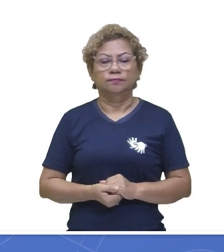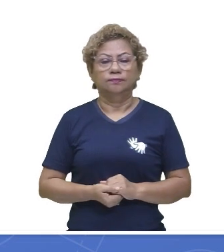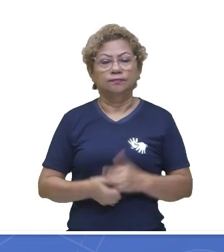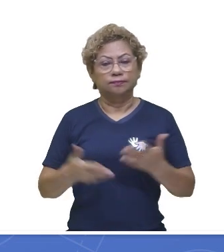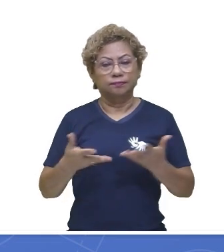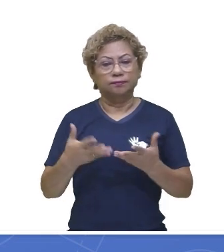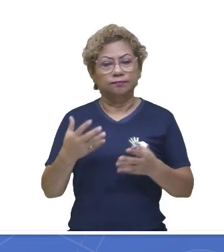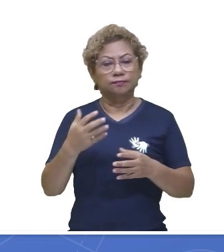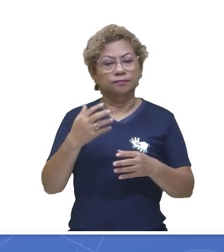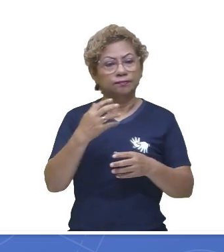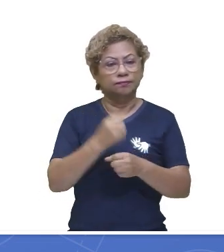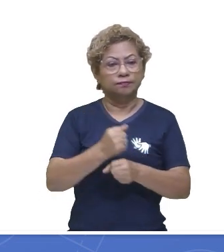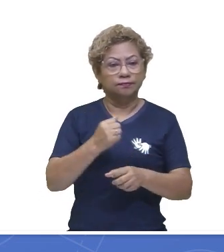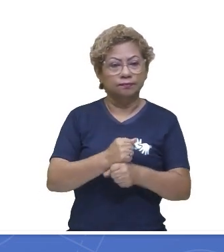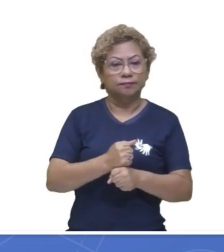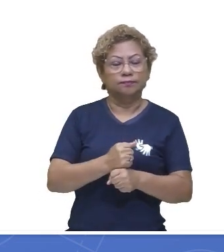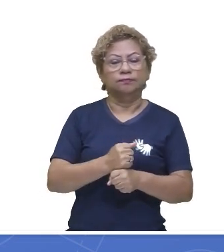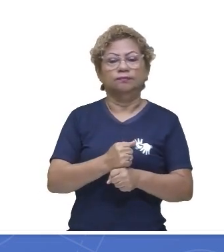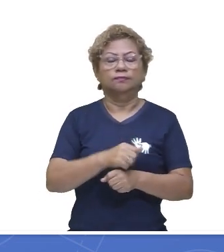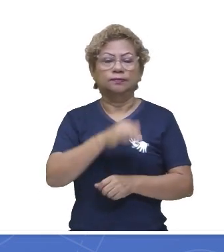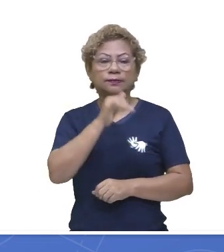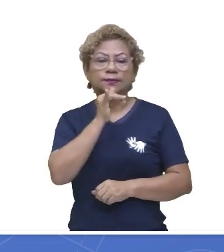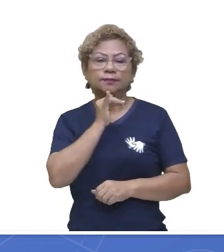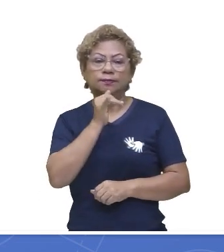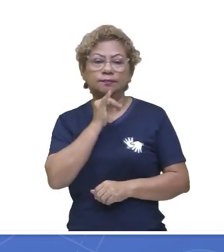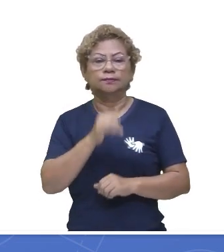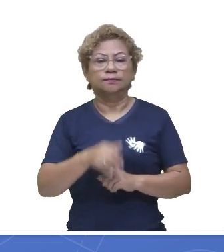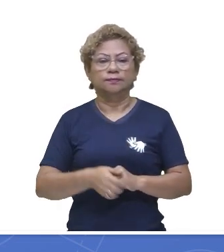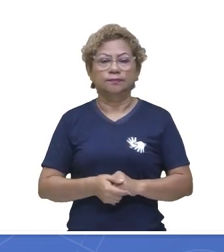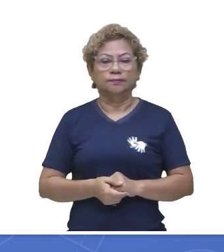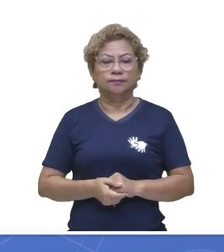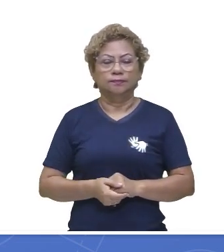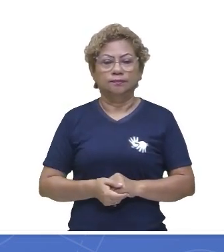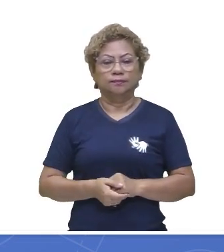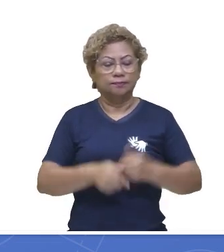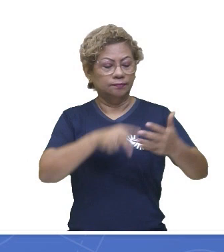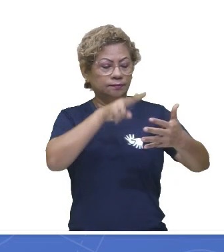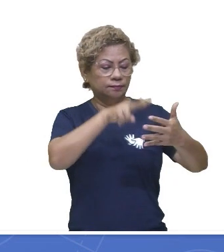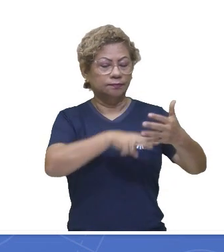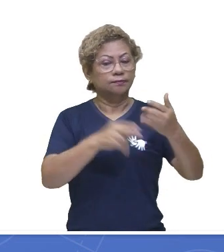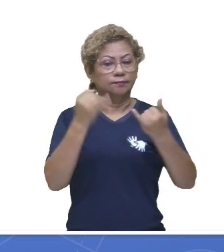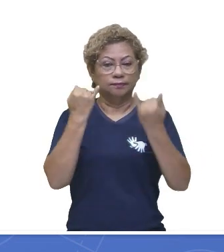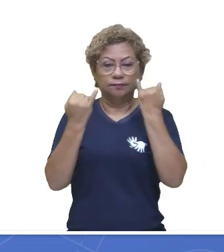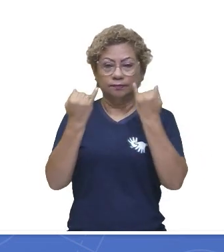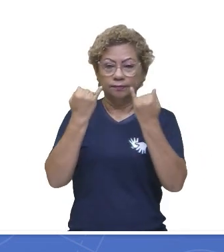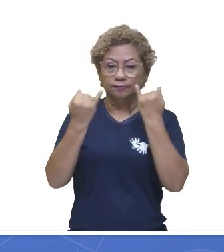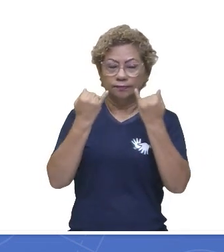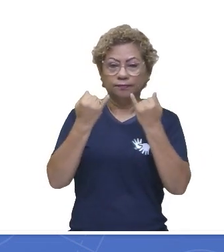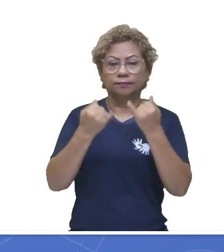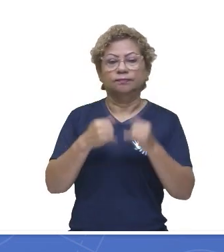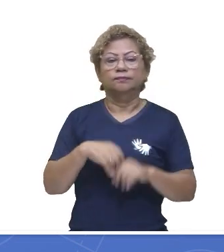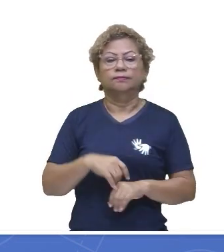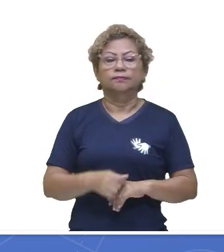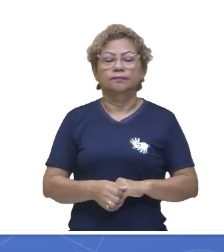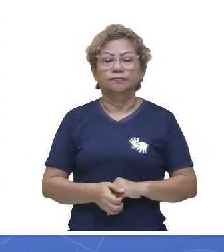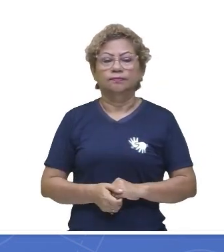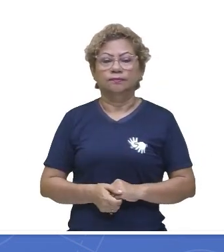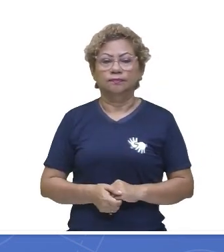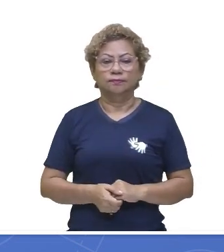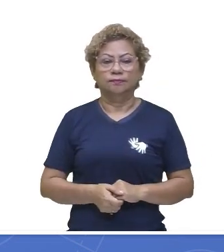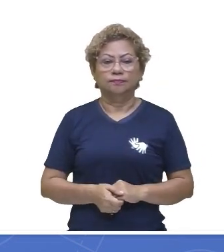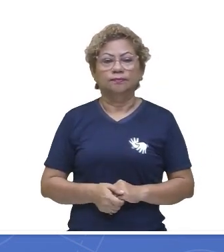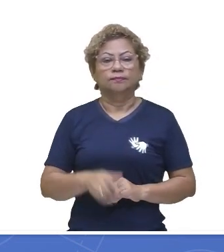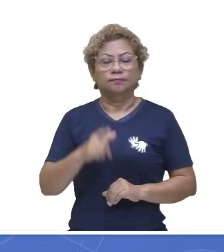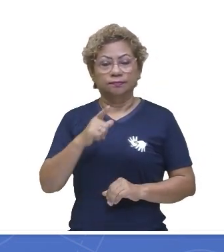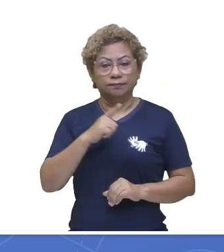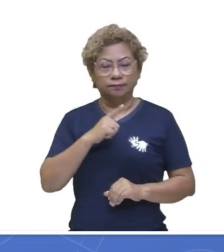calcular então aqui o calor específico conforme está no enunciado aqui do nosso exemplo número 2. Uma fonte de